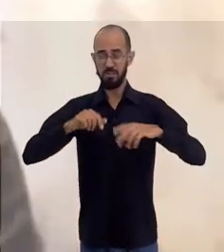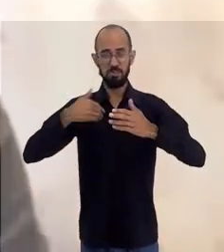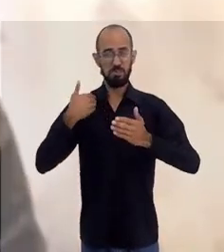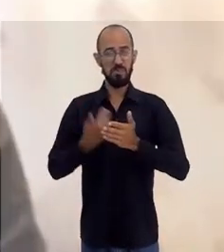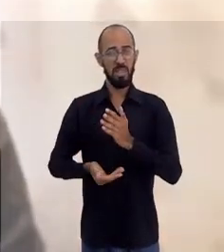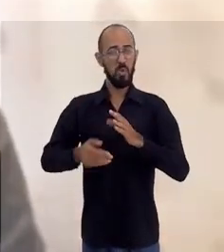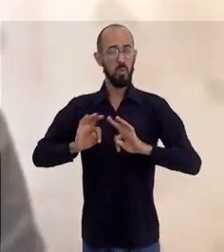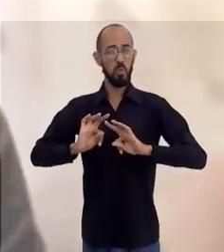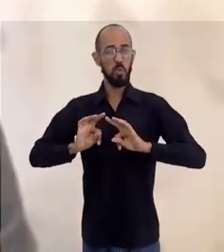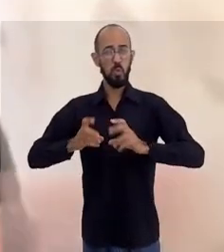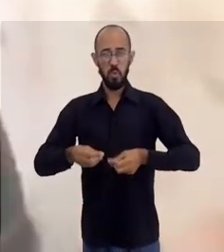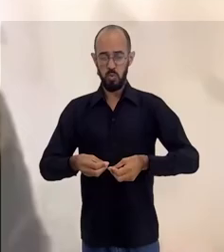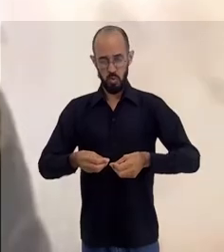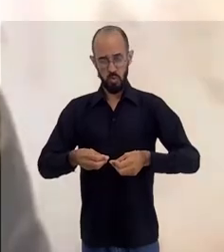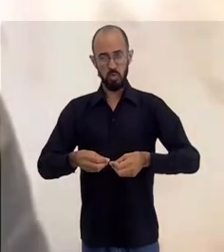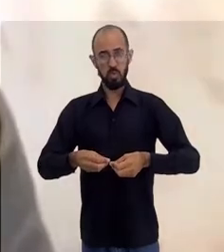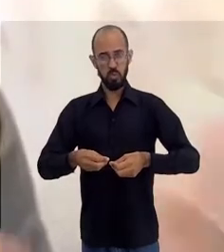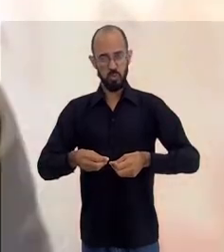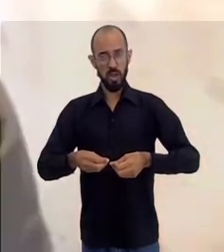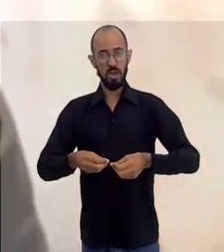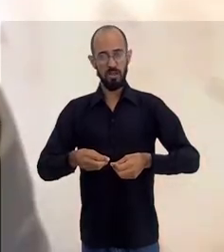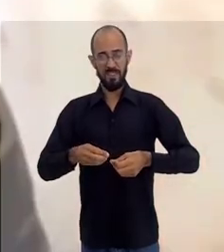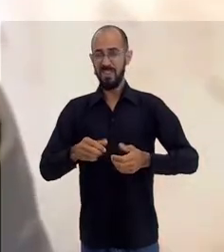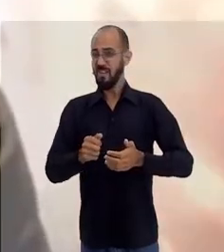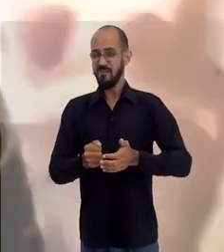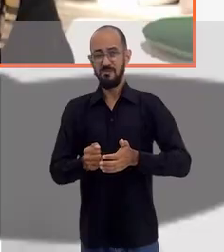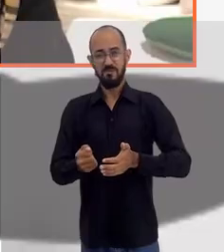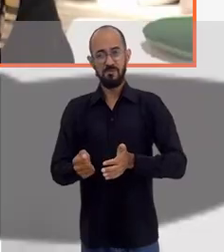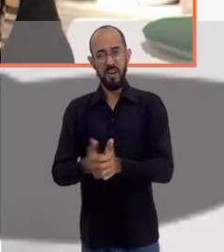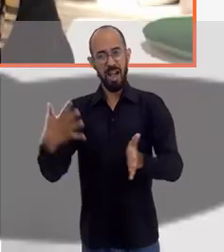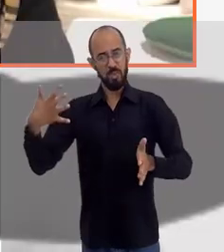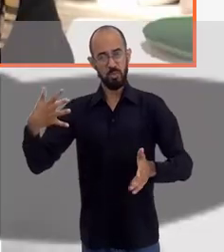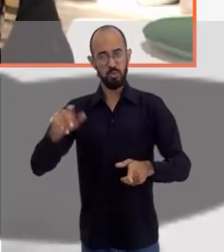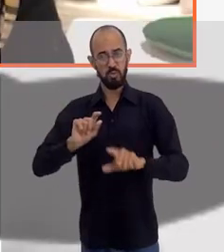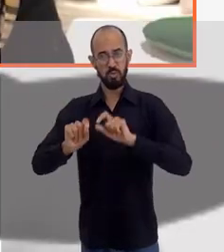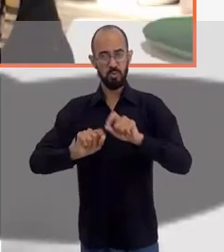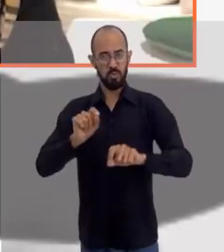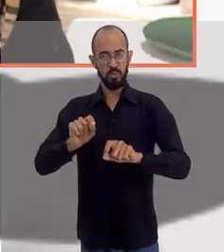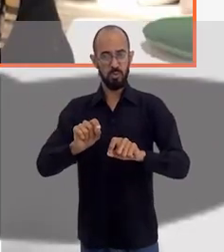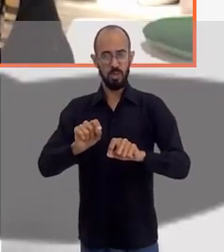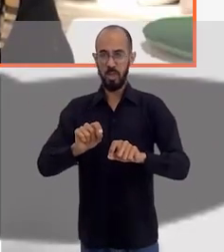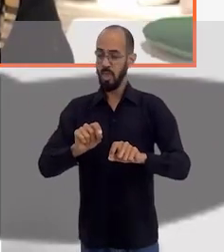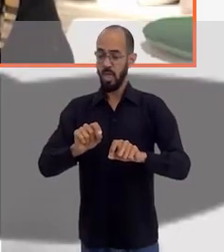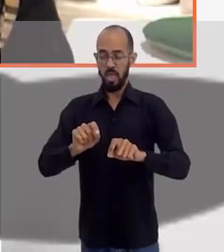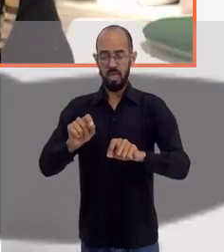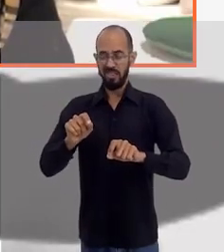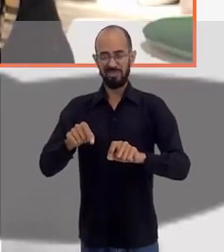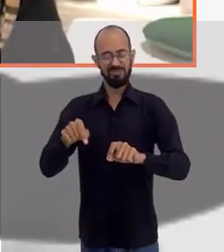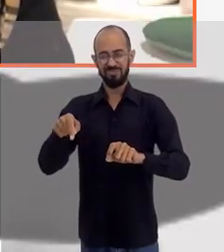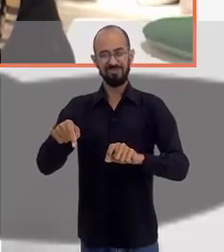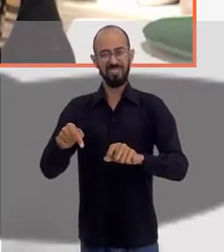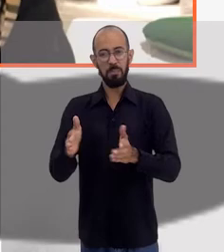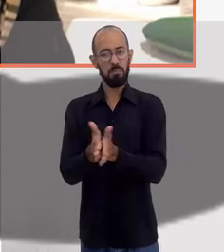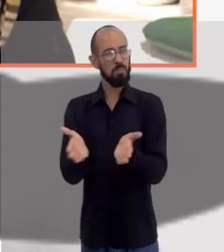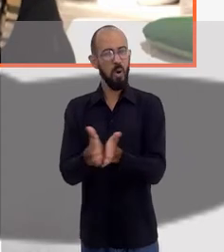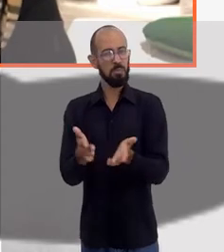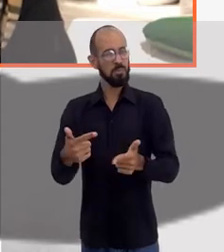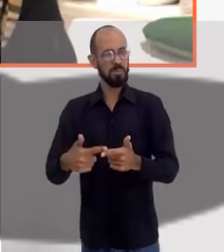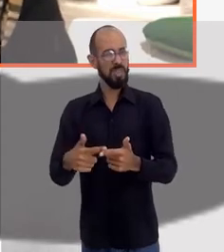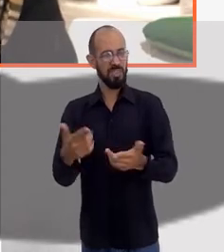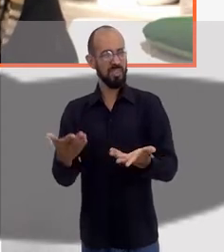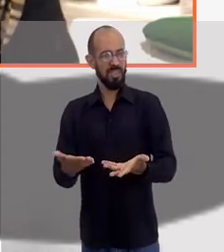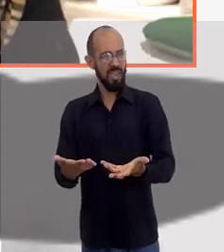perder seus empregos eles são embaixo então Muitas delas Muitas delas não estão lá porque elas querem